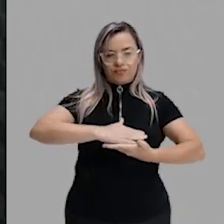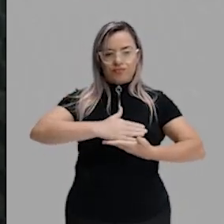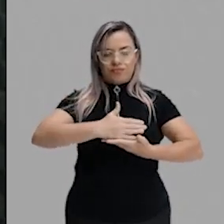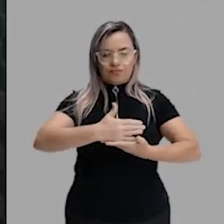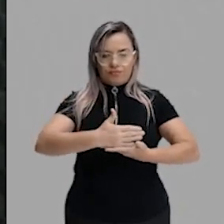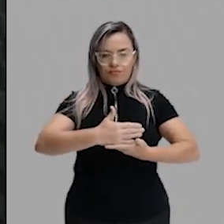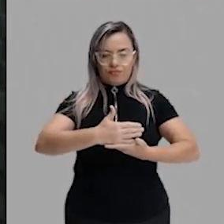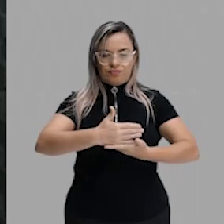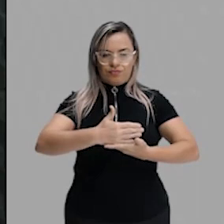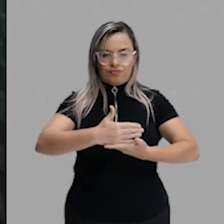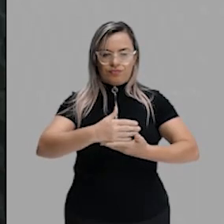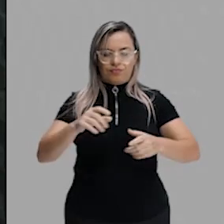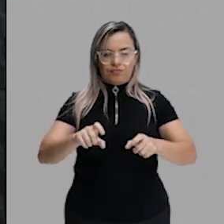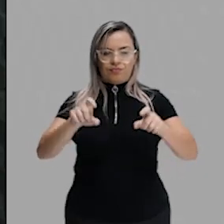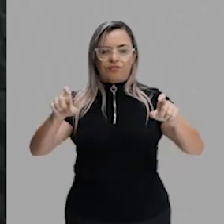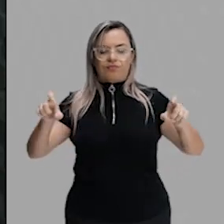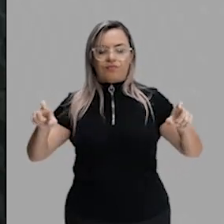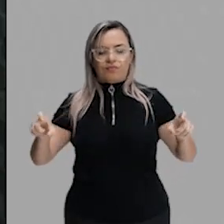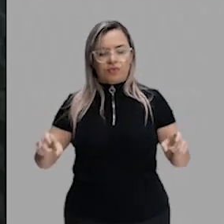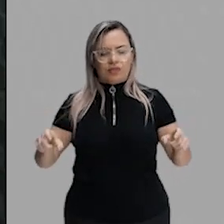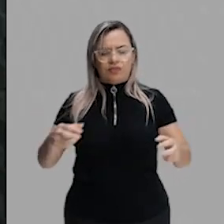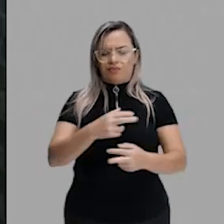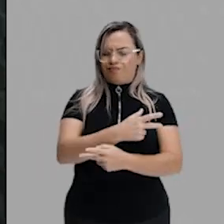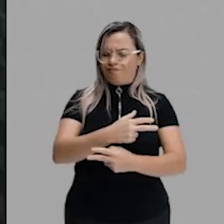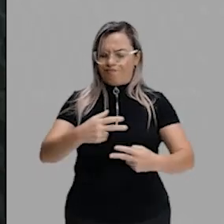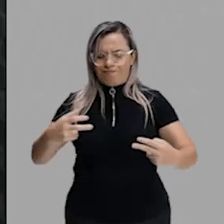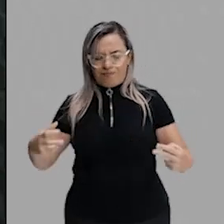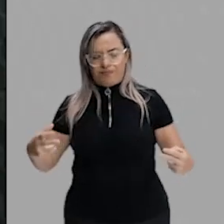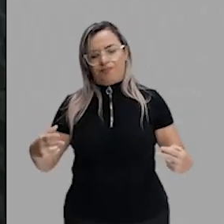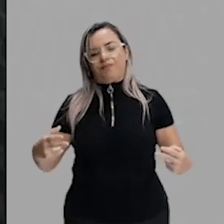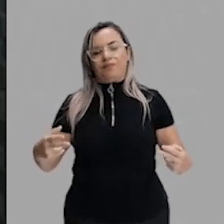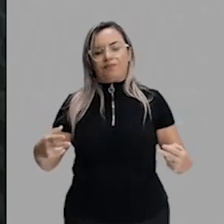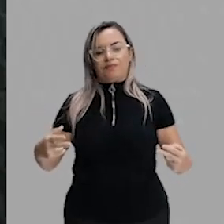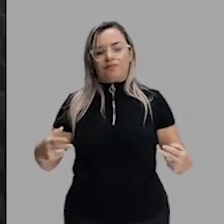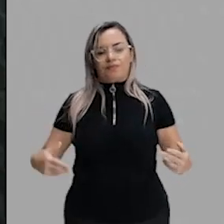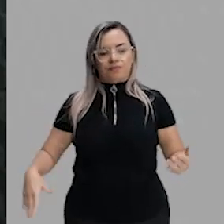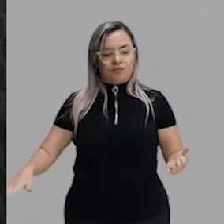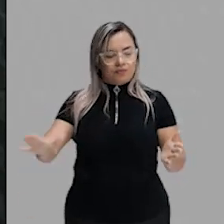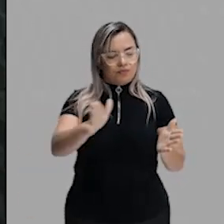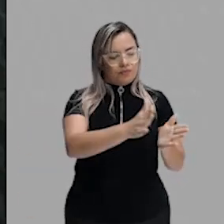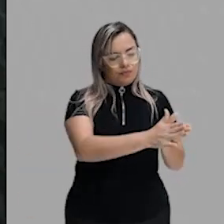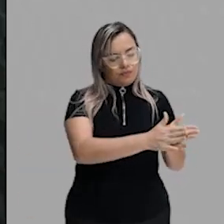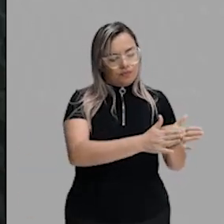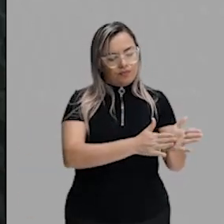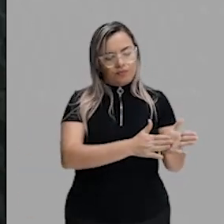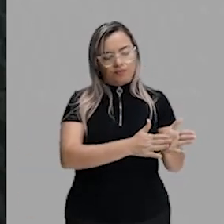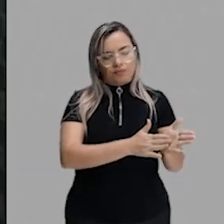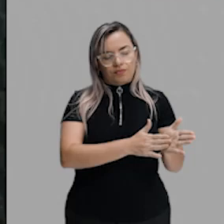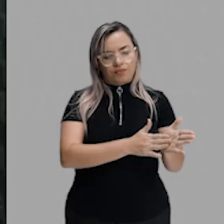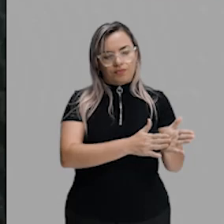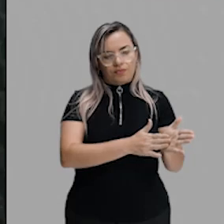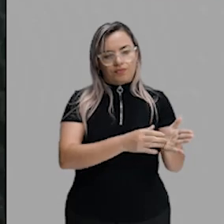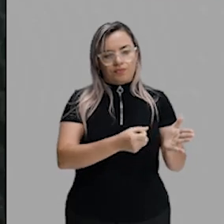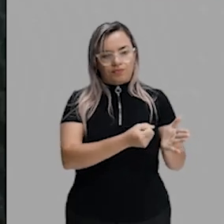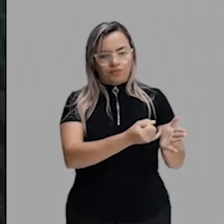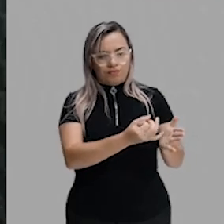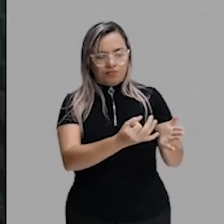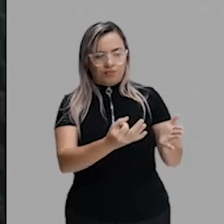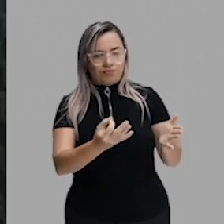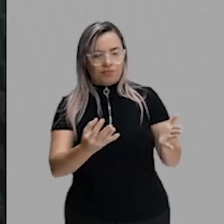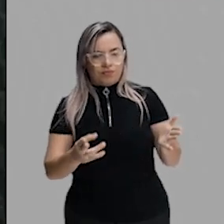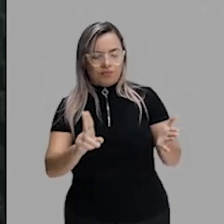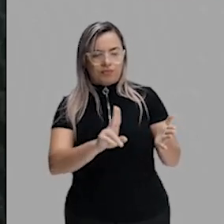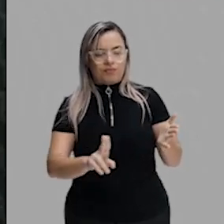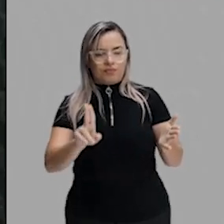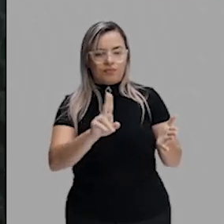dentre outros aparelhos. Vocês vão perceber que lá na placa, né, tem uma grande quantidade de dispositivos e tem